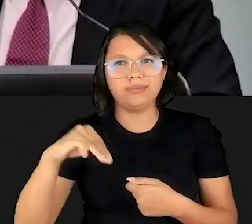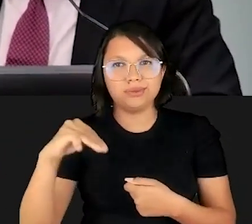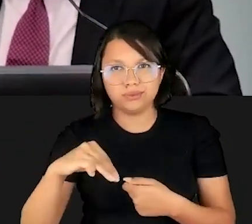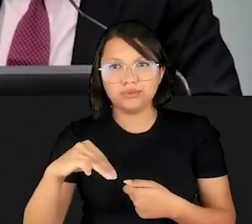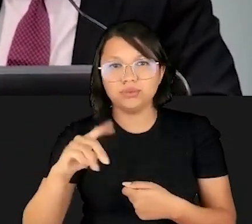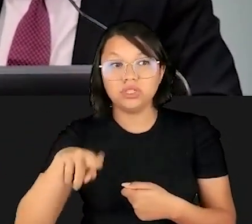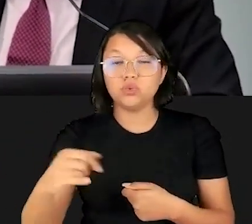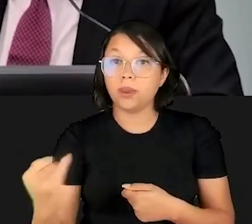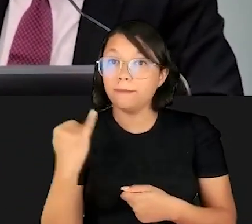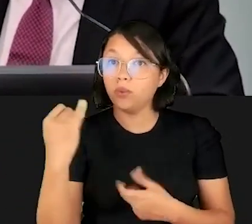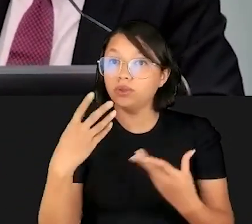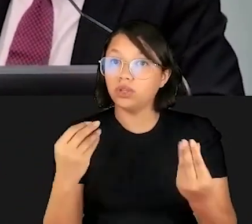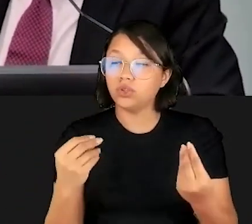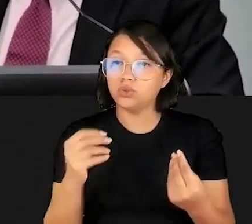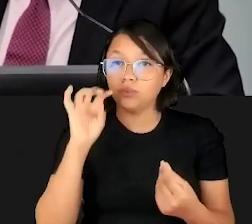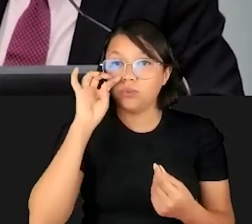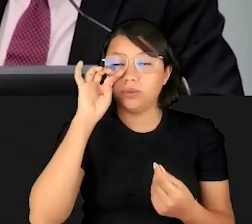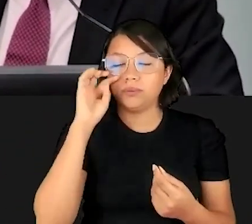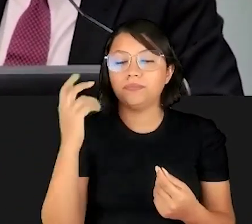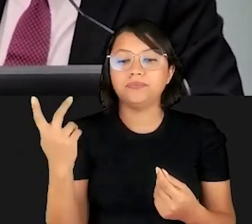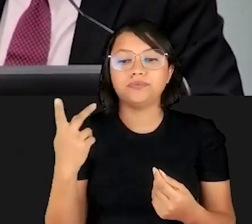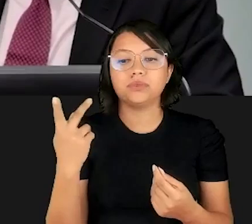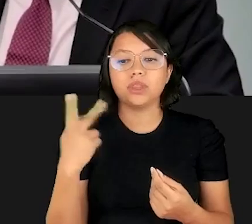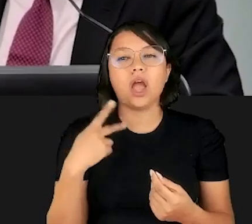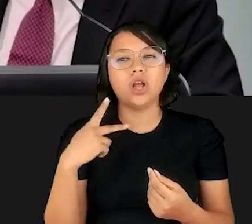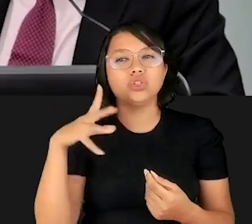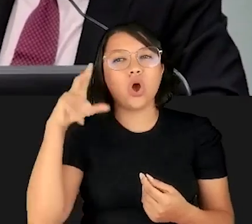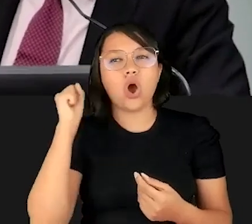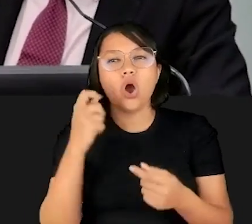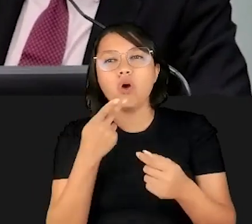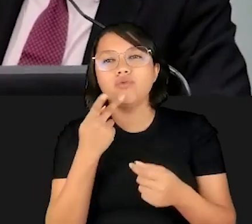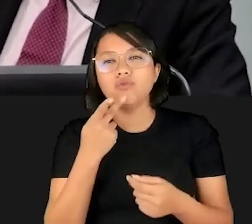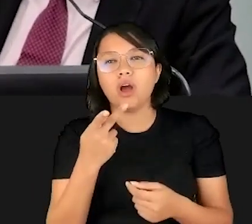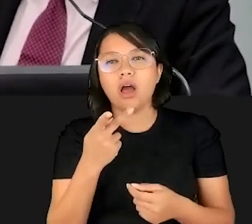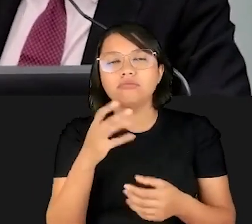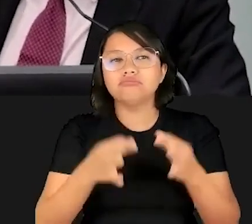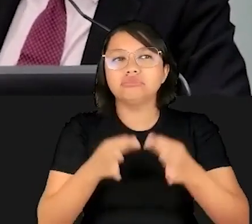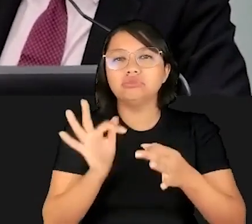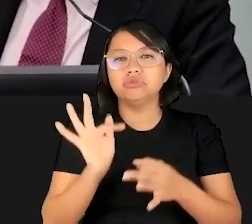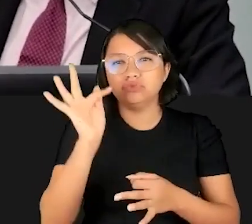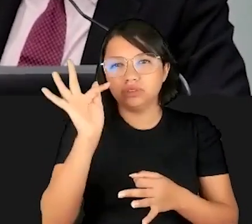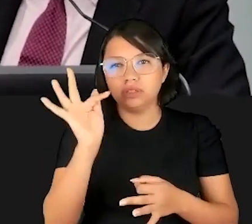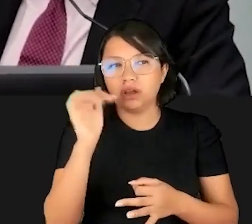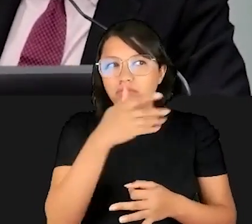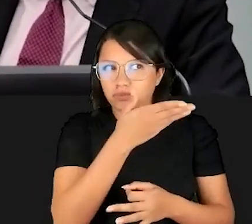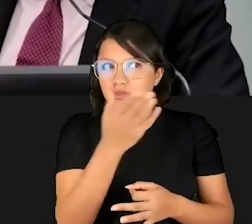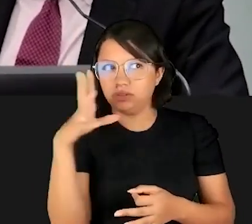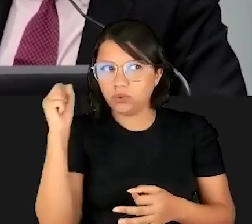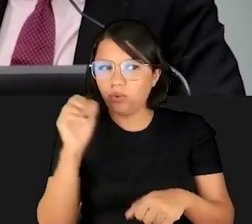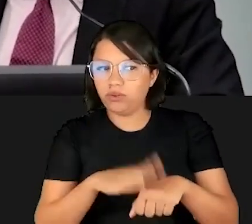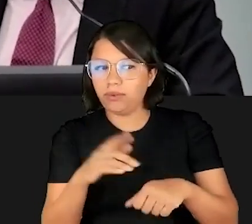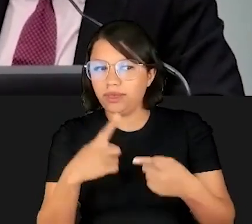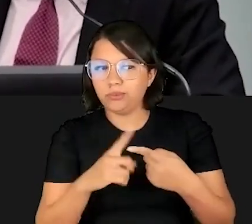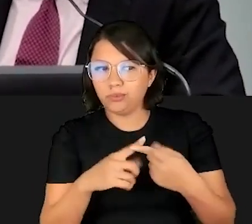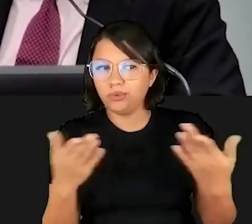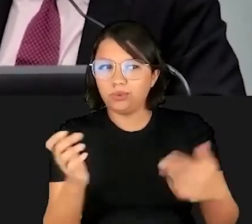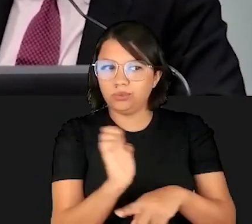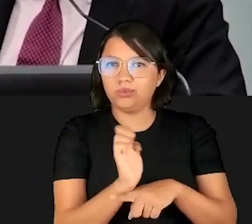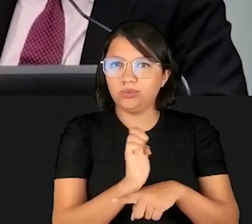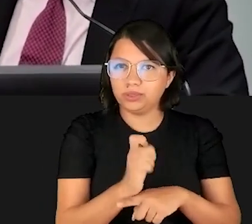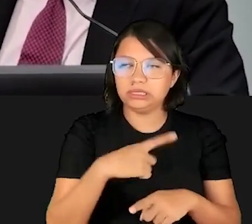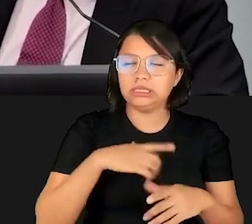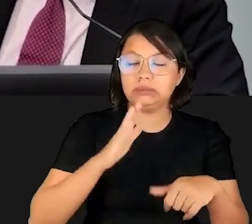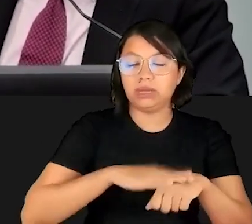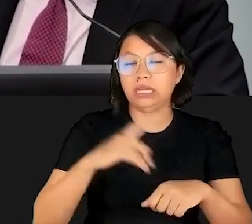sendo muito válido, né? A gente ouve falar, e certamente os juízes federais ouvem mais do que nós, porque outros estados têm mais dificuldade em relação a